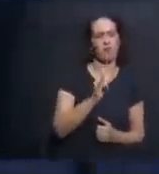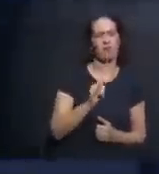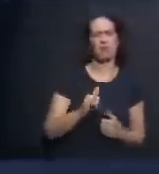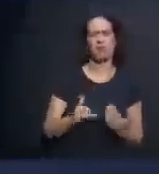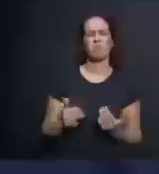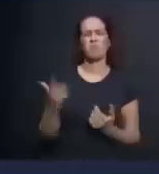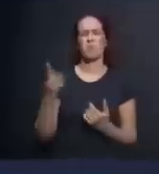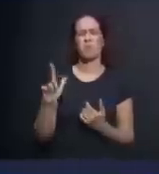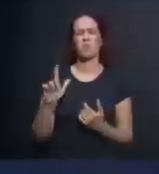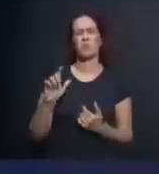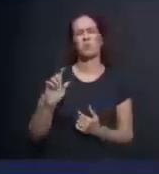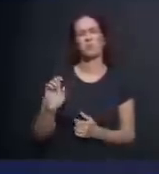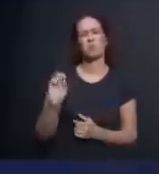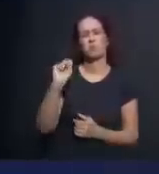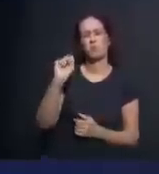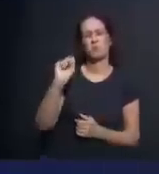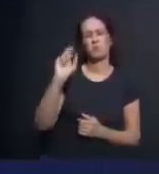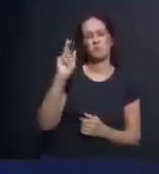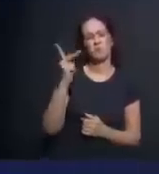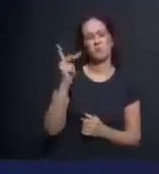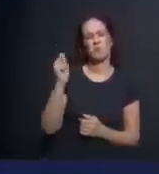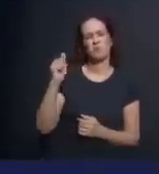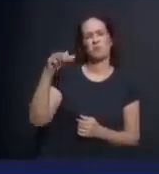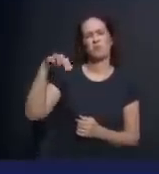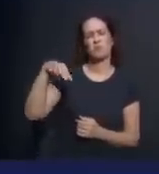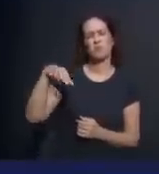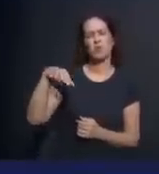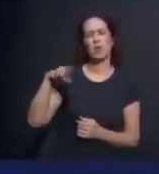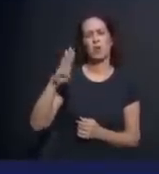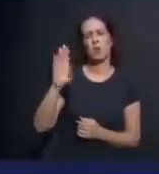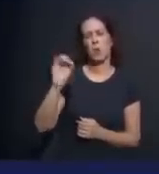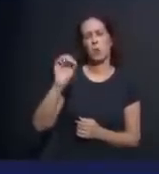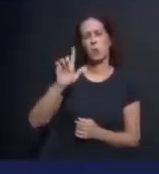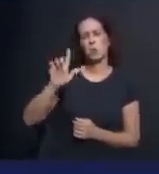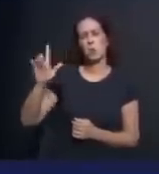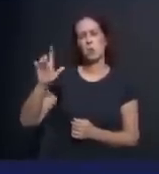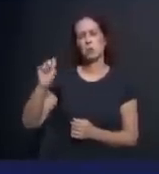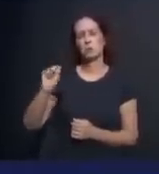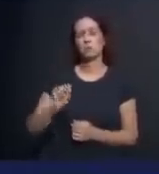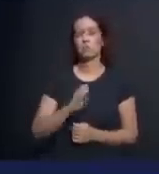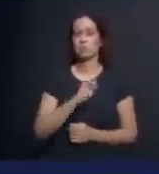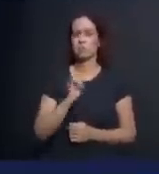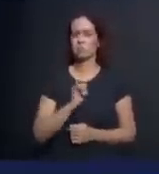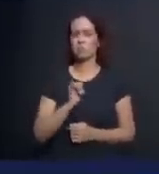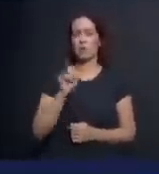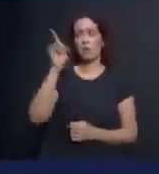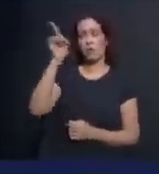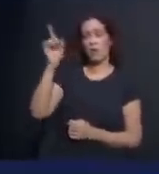cara na América chamado Sean Bowles. Todo mundo chama ele de profeta. Ó, profeta. Aqui no Brasil, se fala assim, profeta.